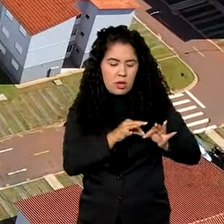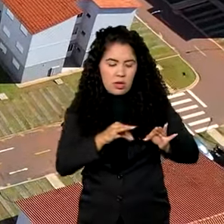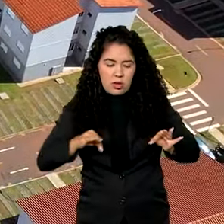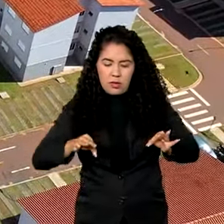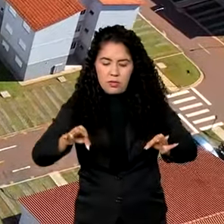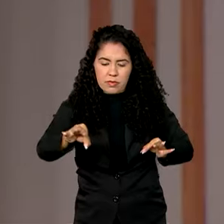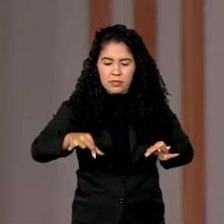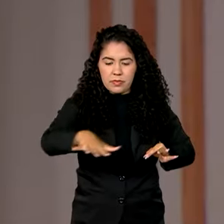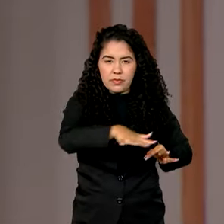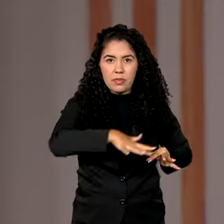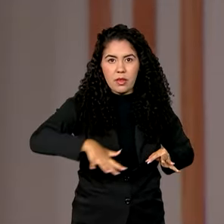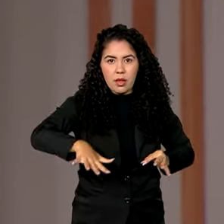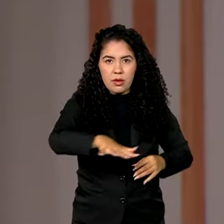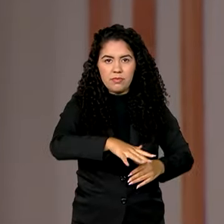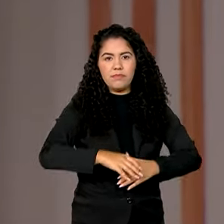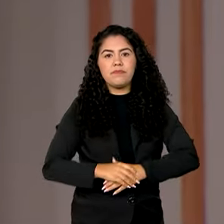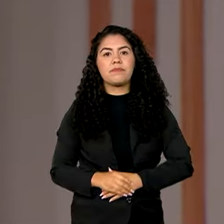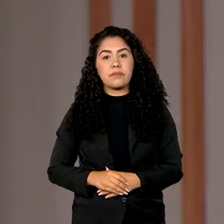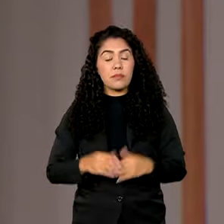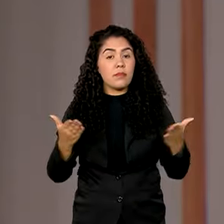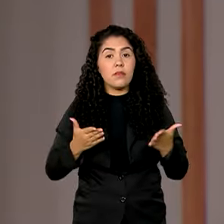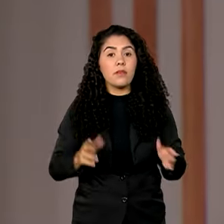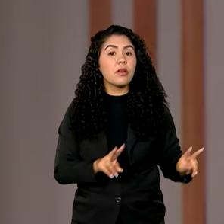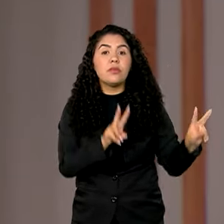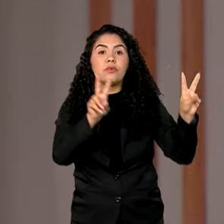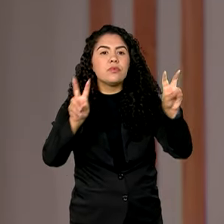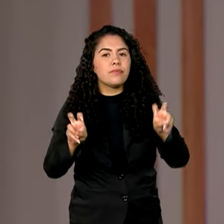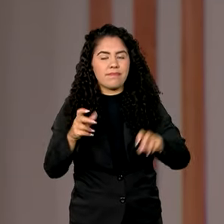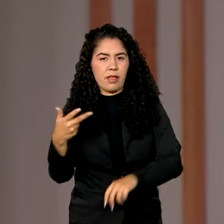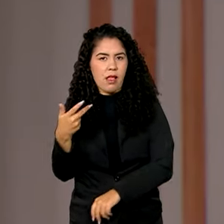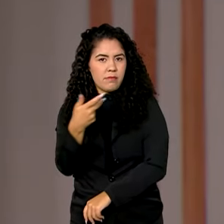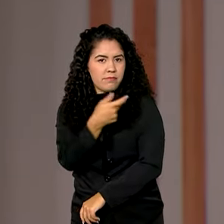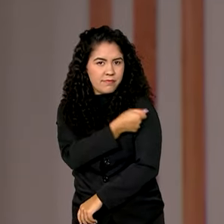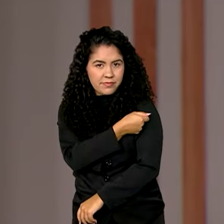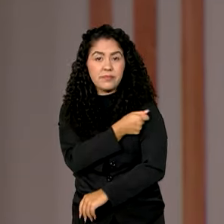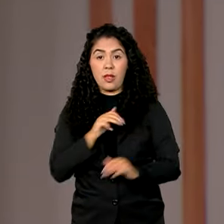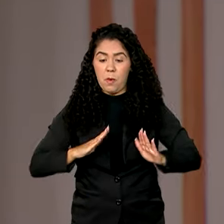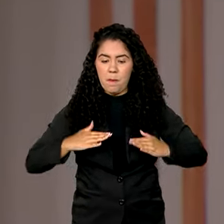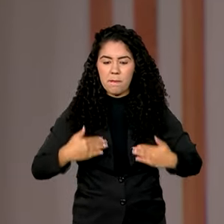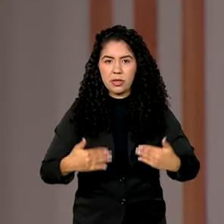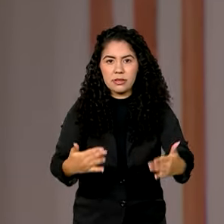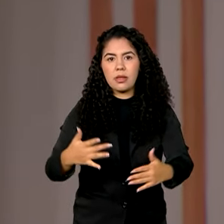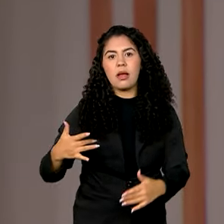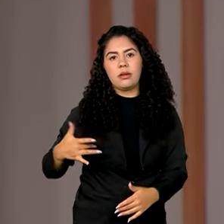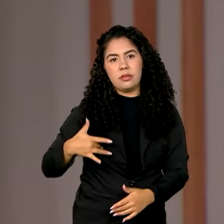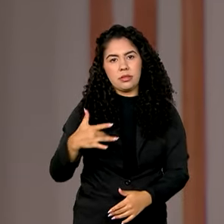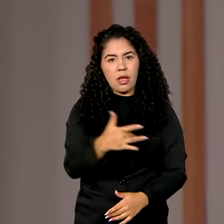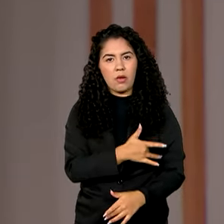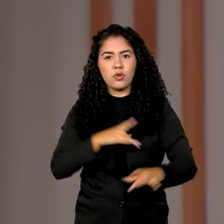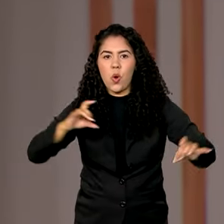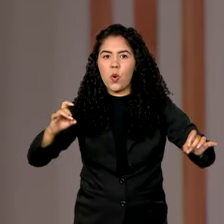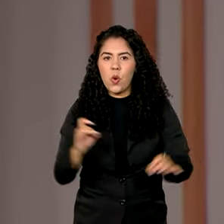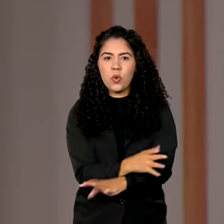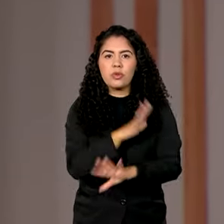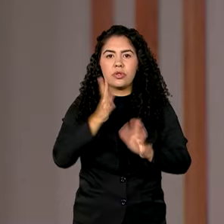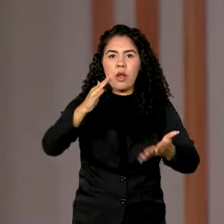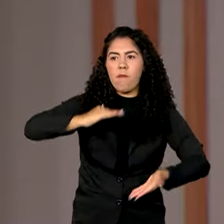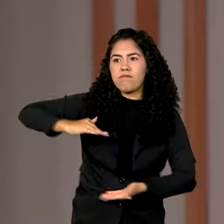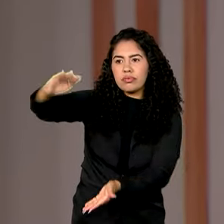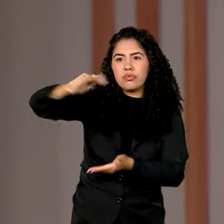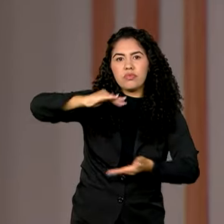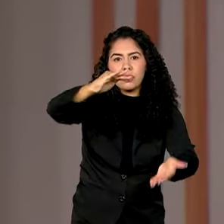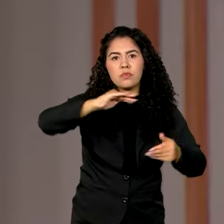área útil. O assunto agora é vacinação. O Ministério da Saúde concluiu a distribuição dos imunizantes contra